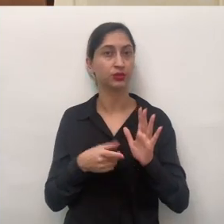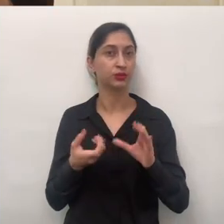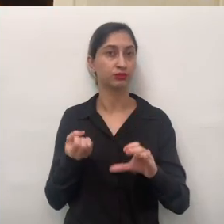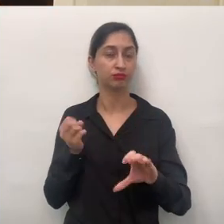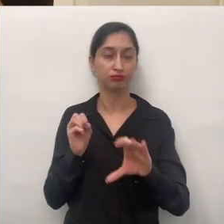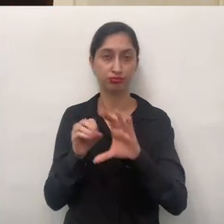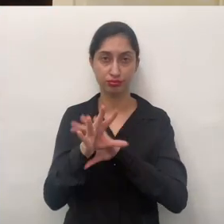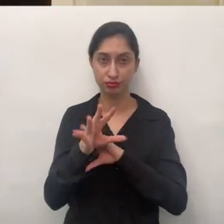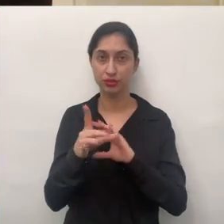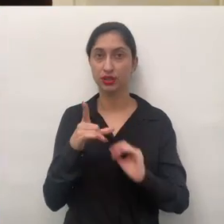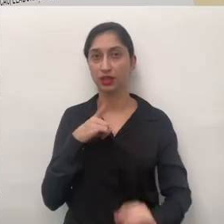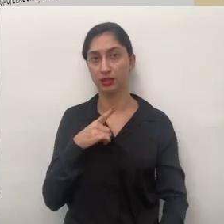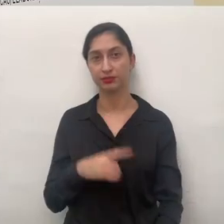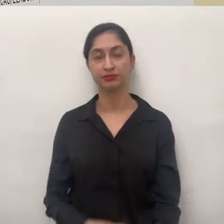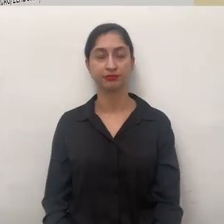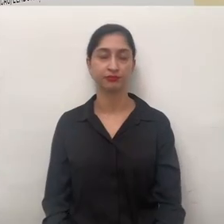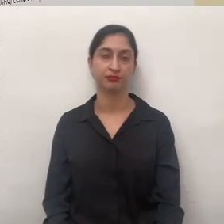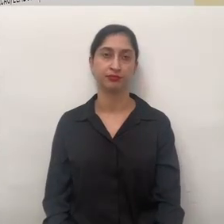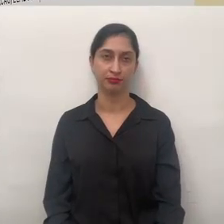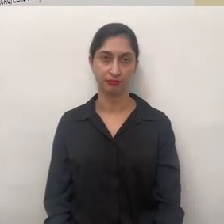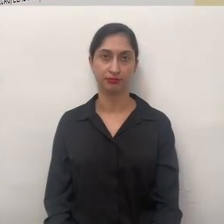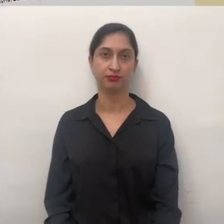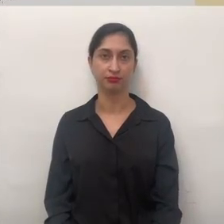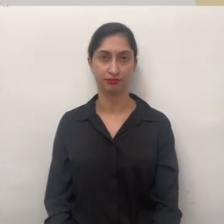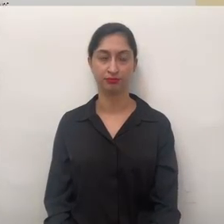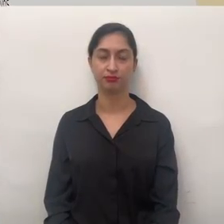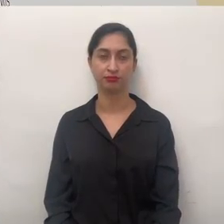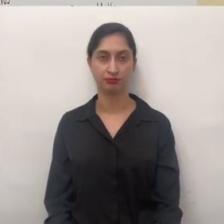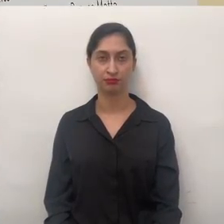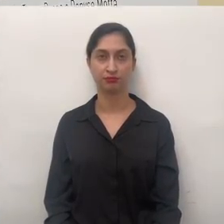projeção de slide.